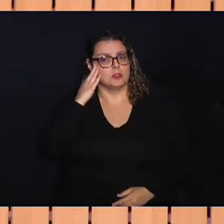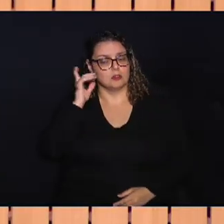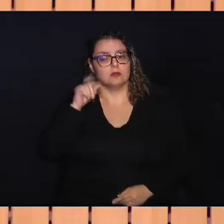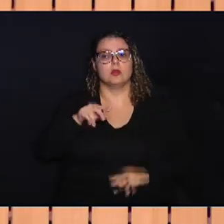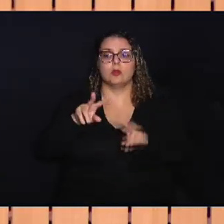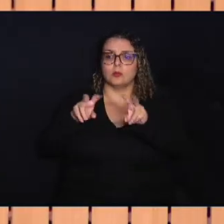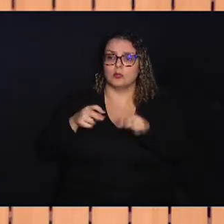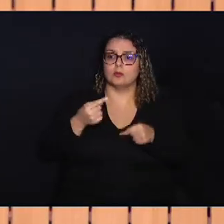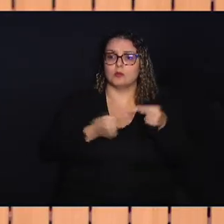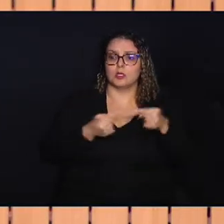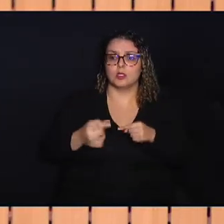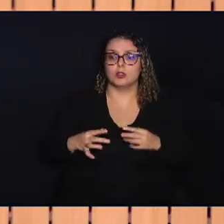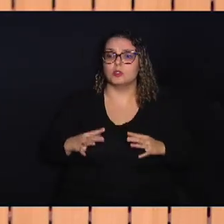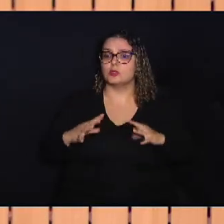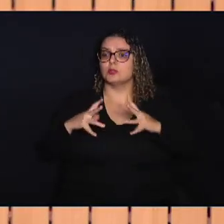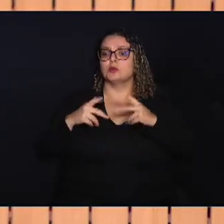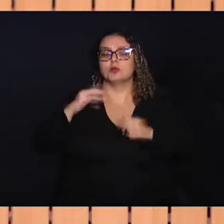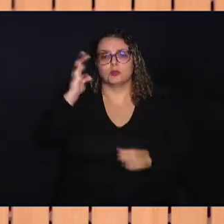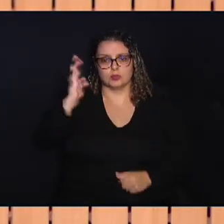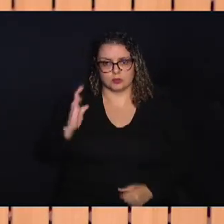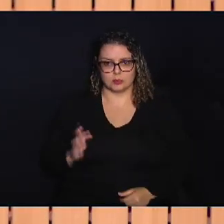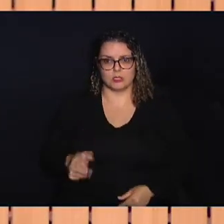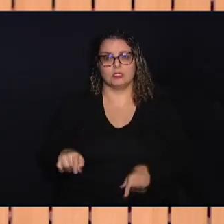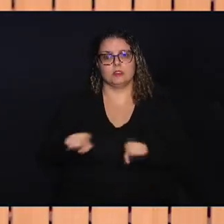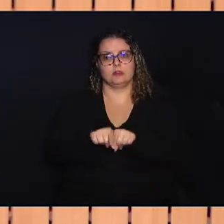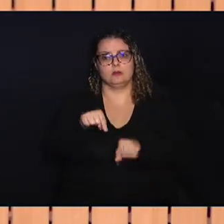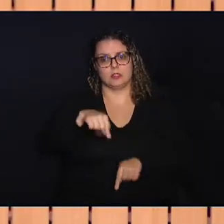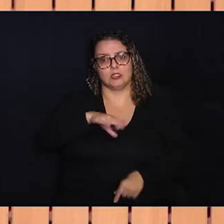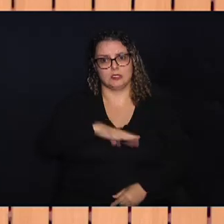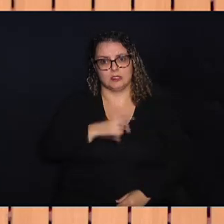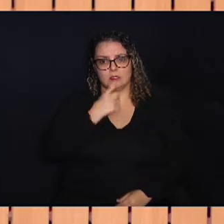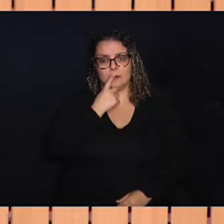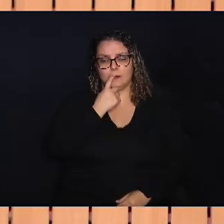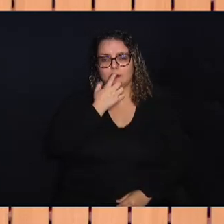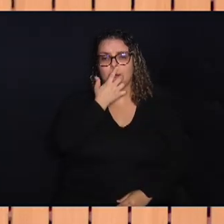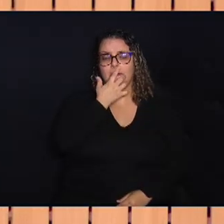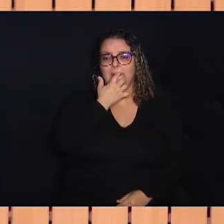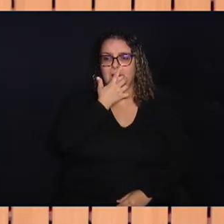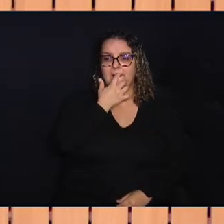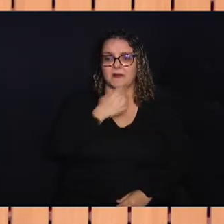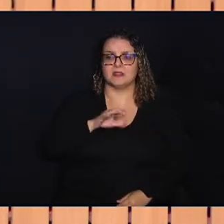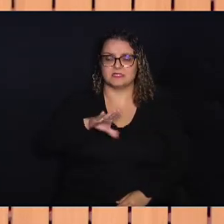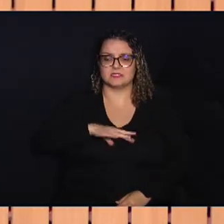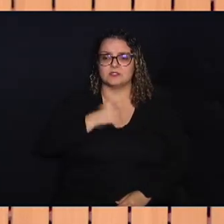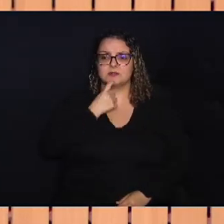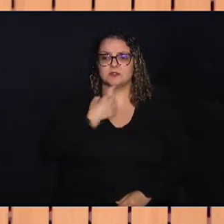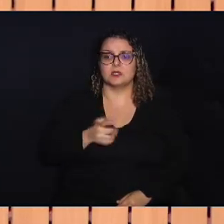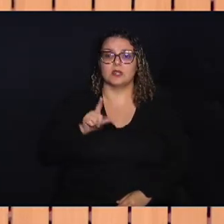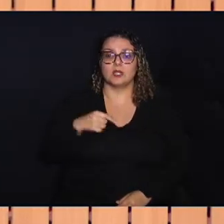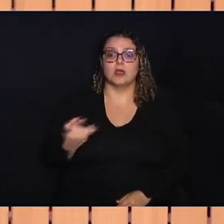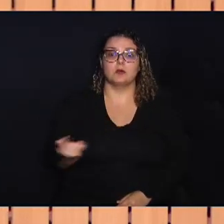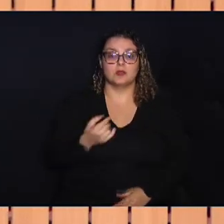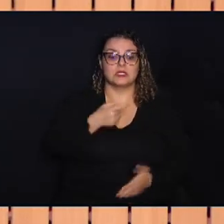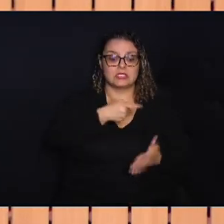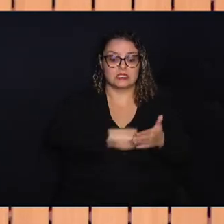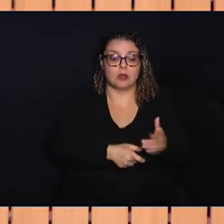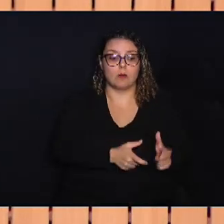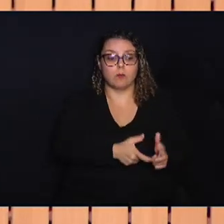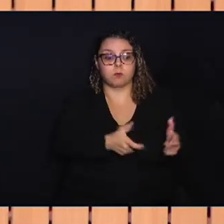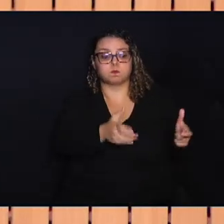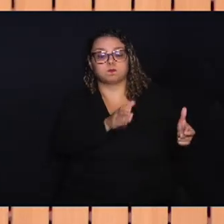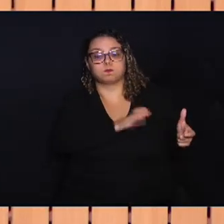ser discutido em todo o Brasil e também aqui na cidade de Campinas. É necessário taxar as grandes fortunas, é